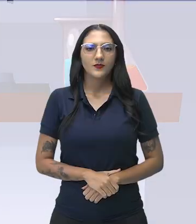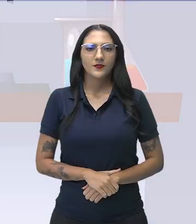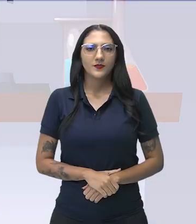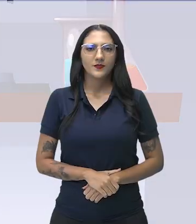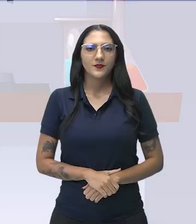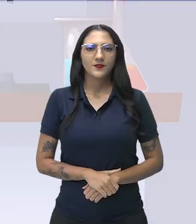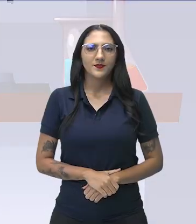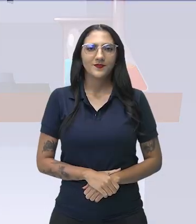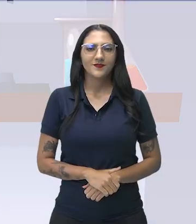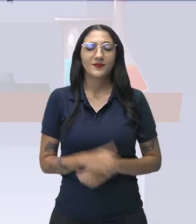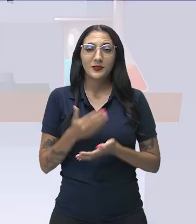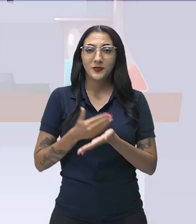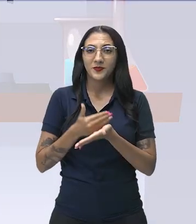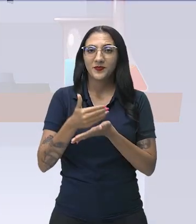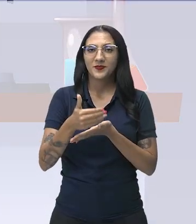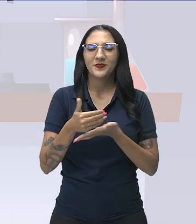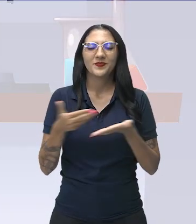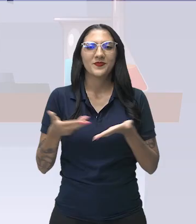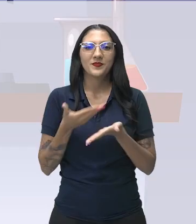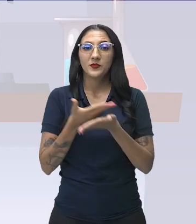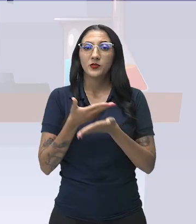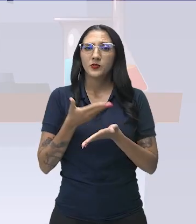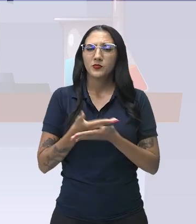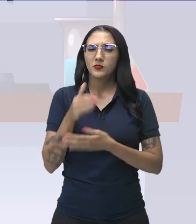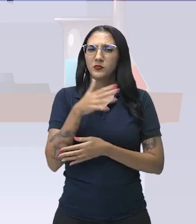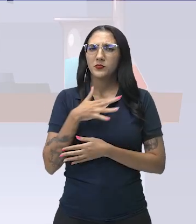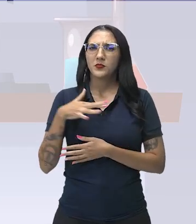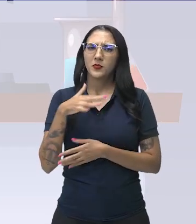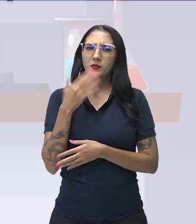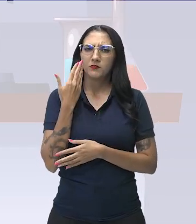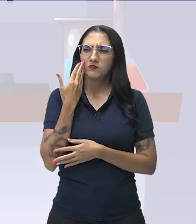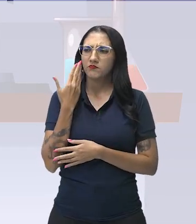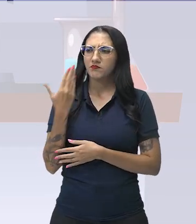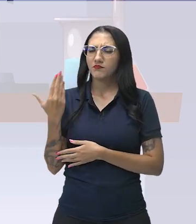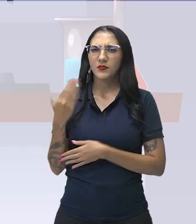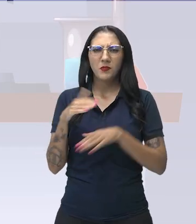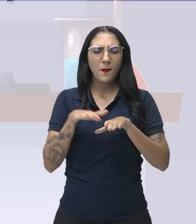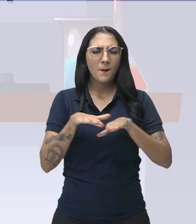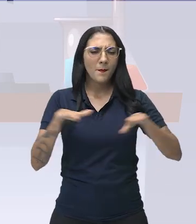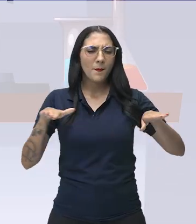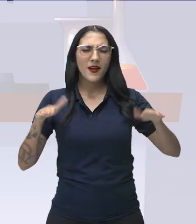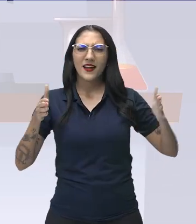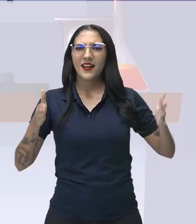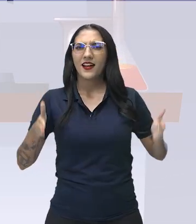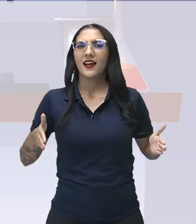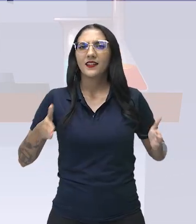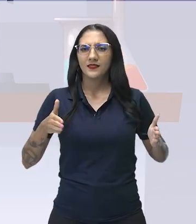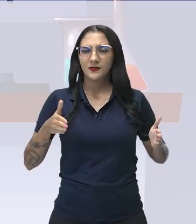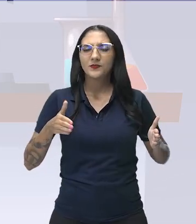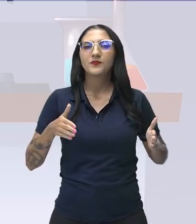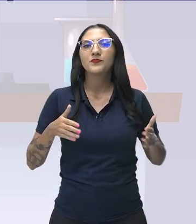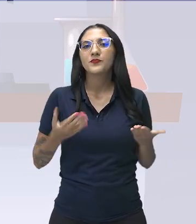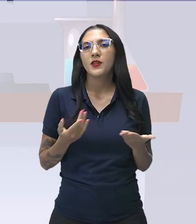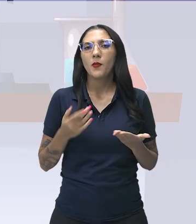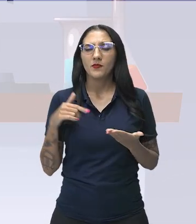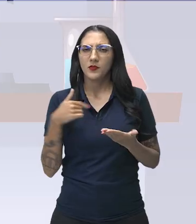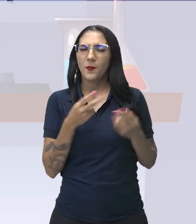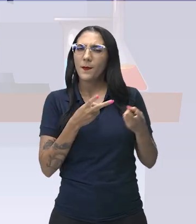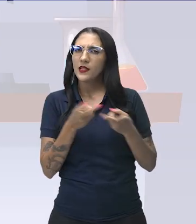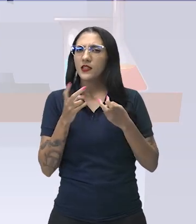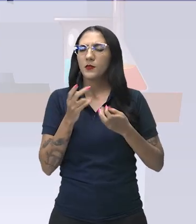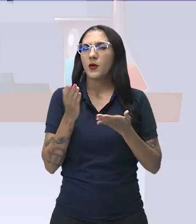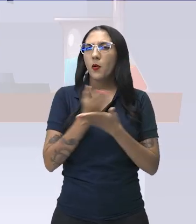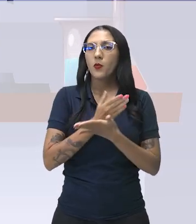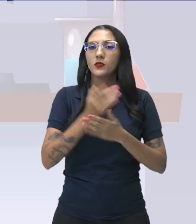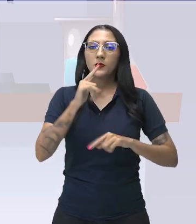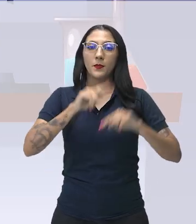Estamos começando a nossa aula num ambiente, como vocês podem perceber, que é uma bancada de laboratório, onde nós percebemos algumas vidrarias